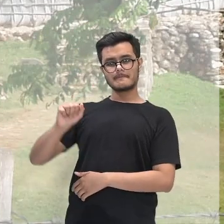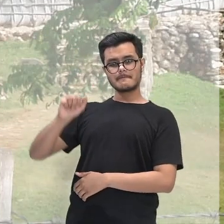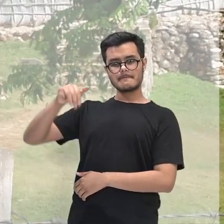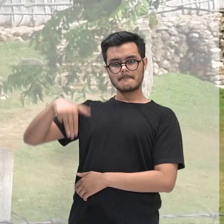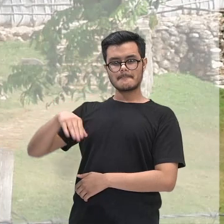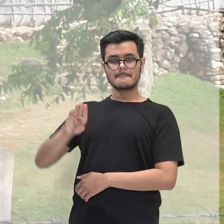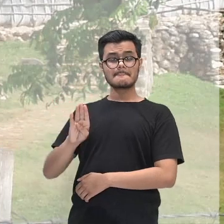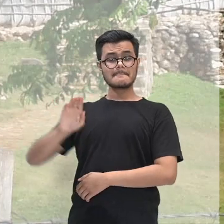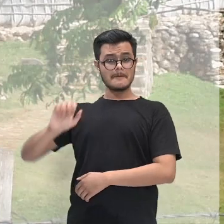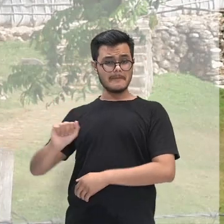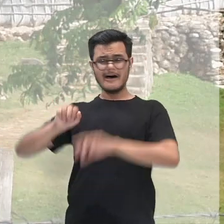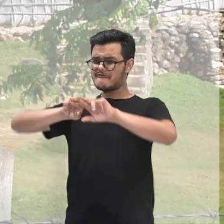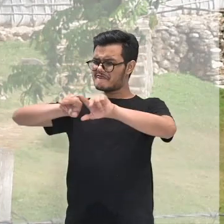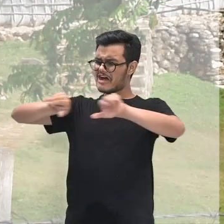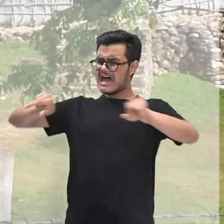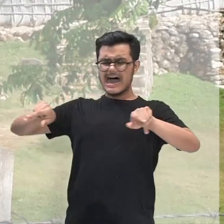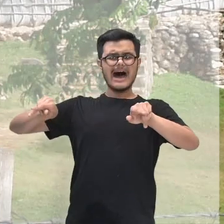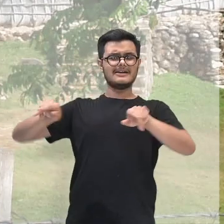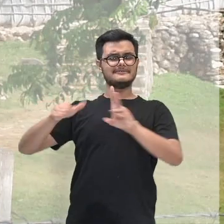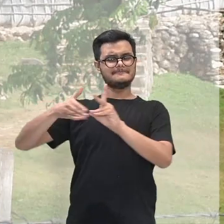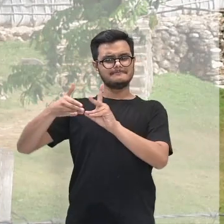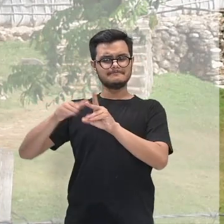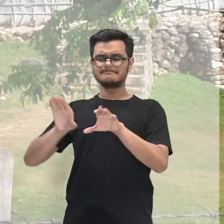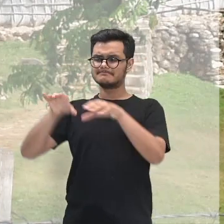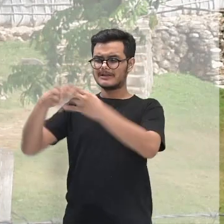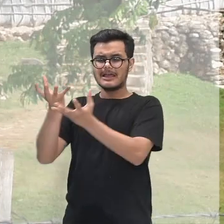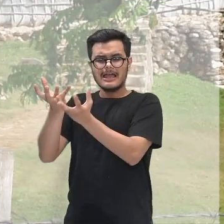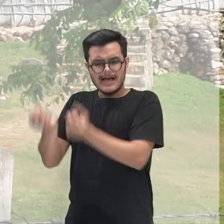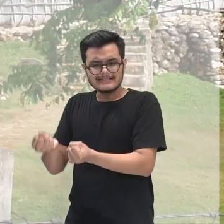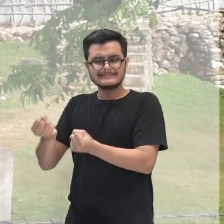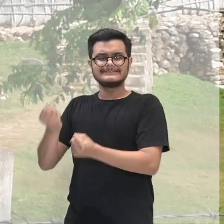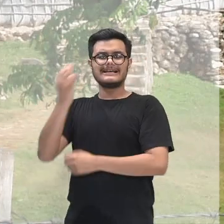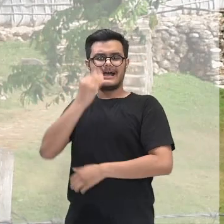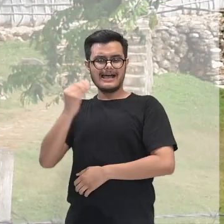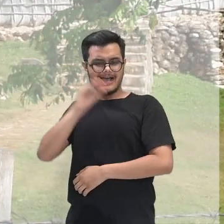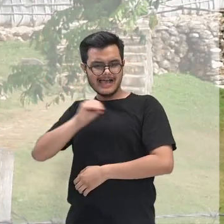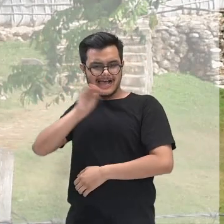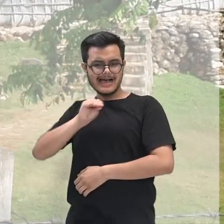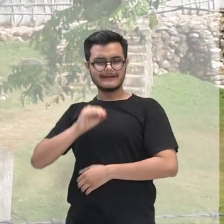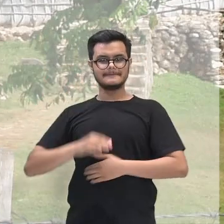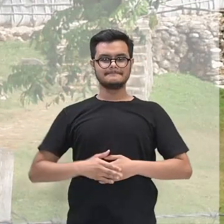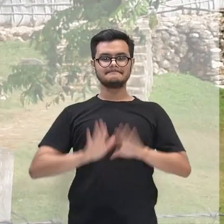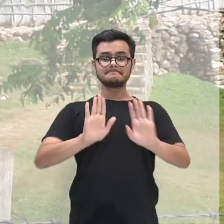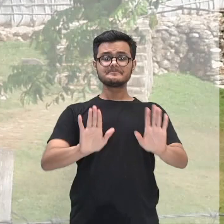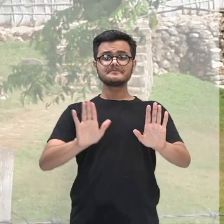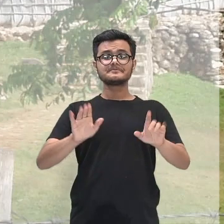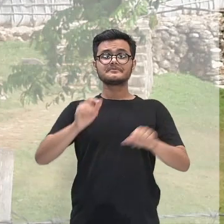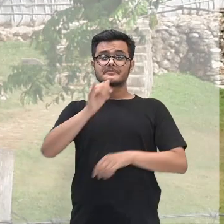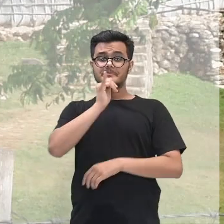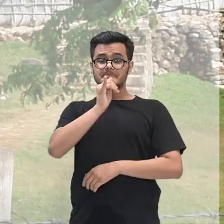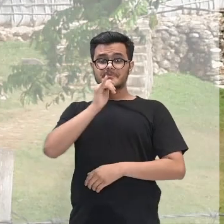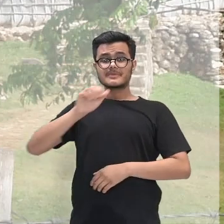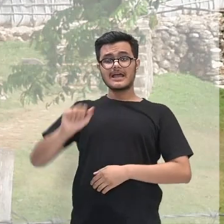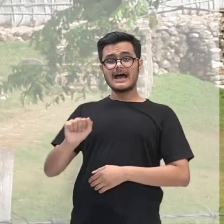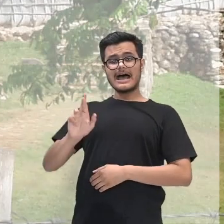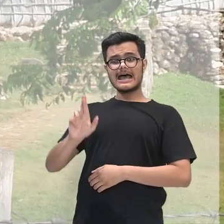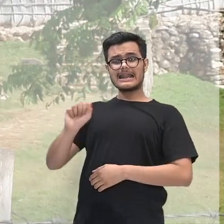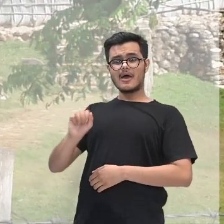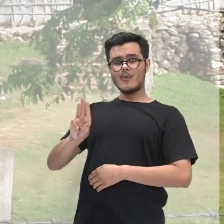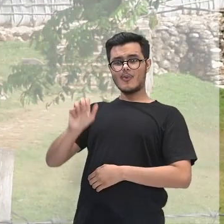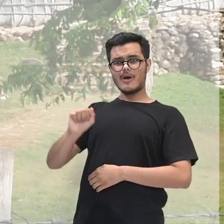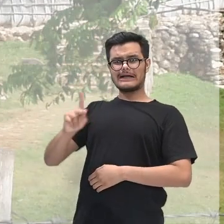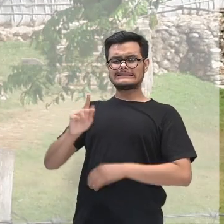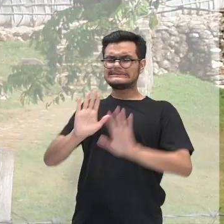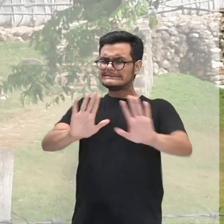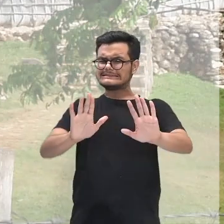e Guarani. A gente vai ter também o Arawak. O professor acha que é assim que se pronuncia, porque o indígena do professor não está muito legal